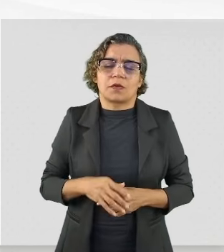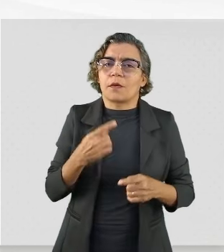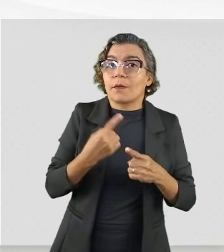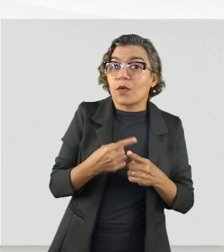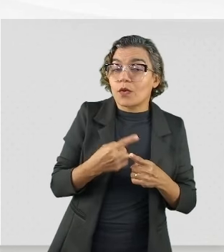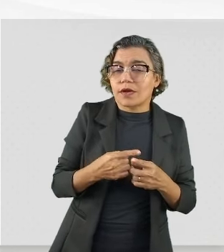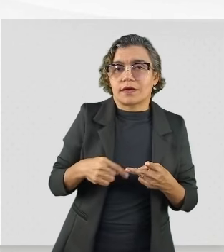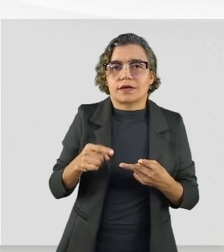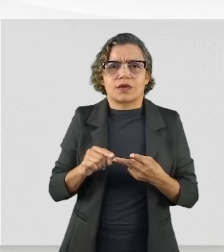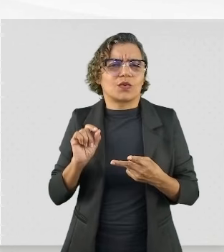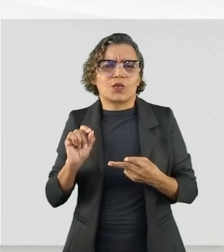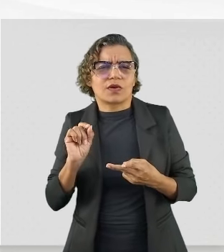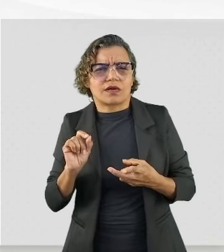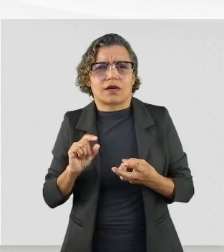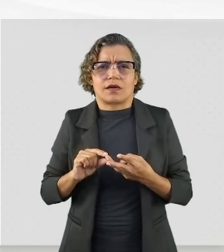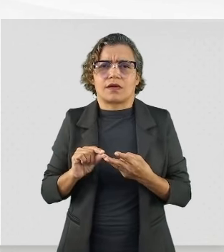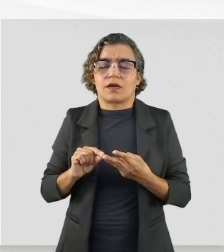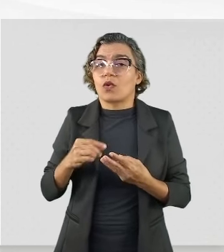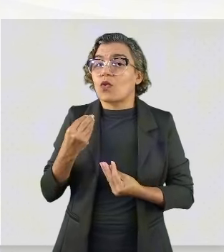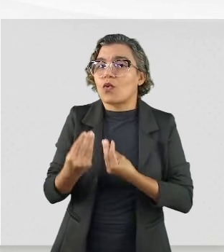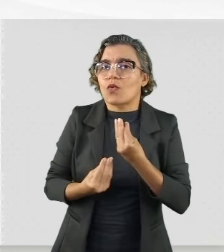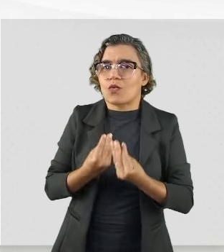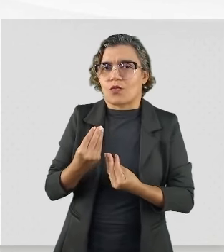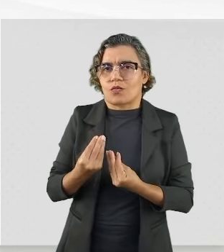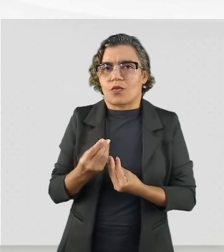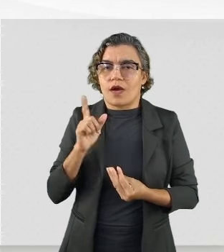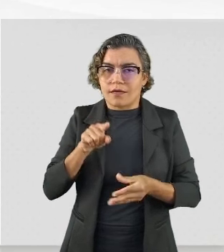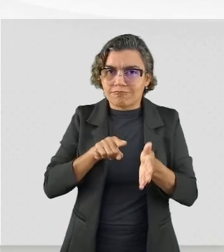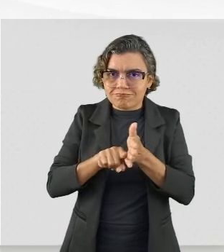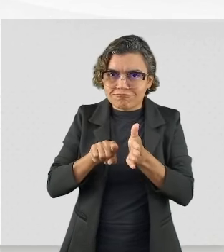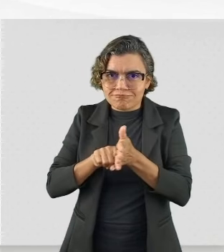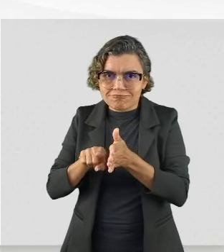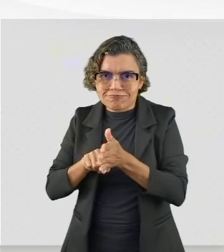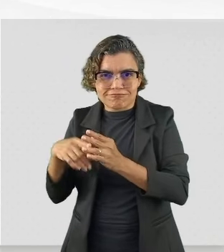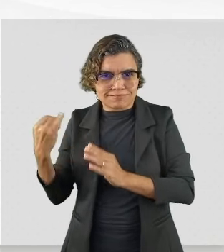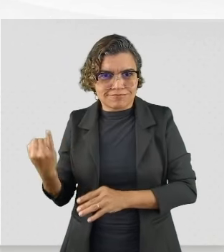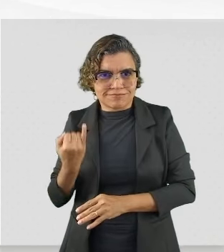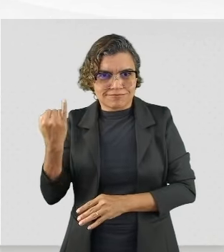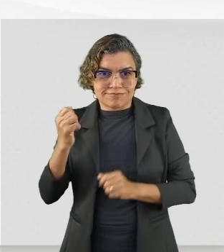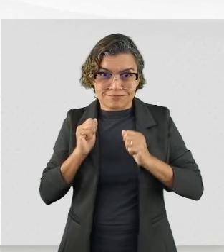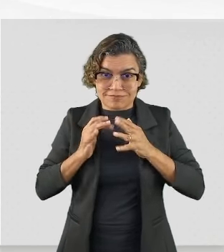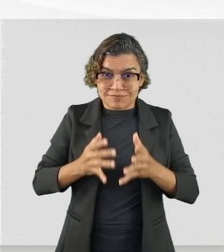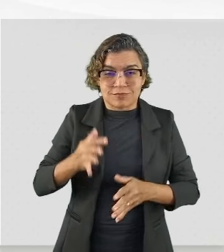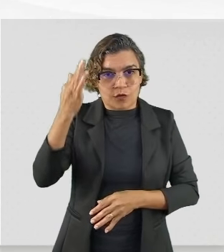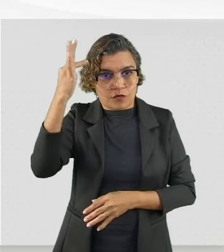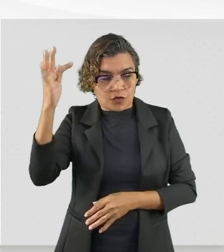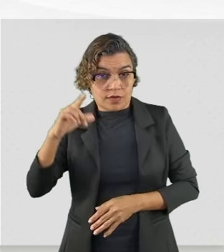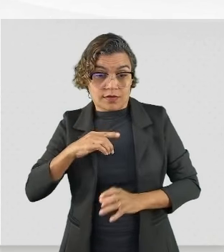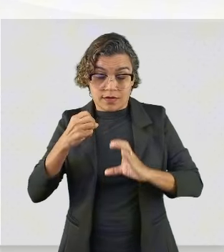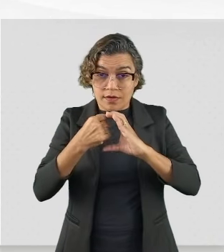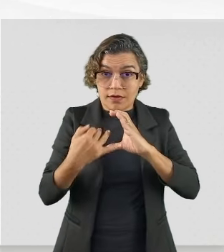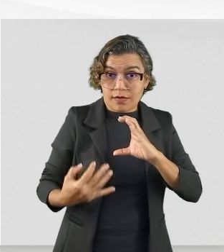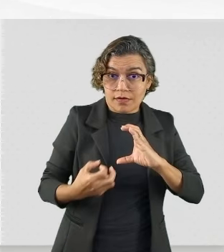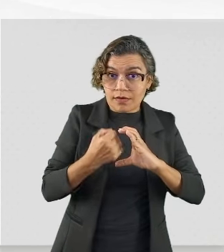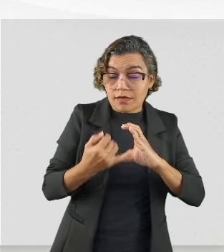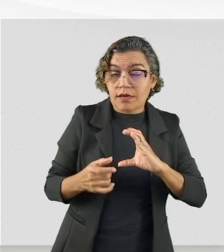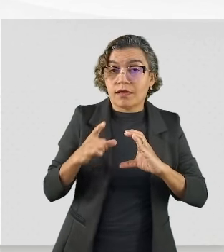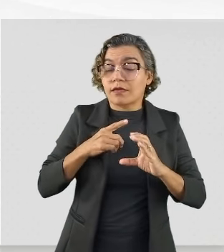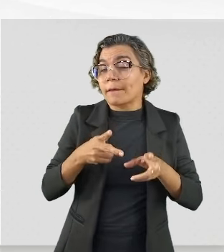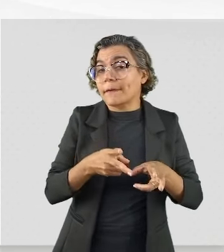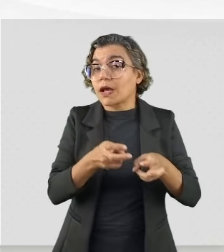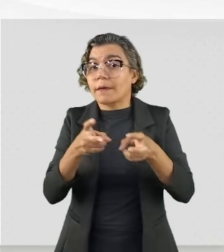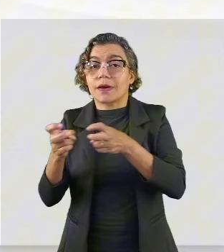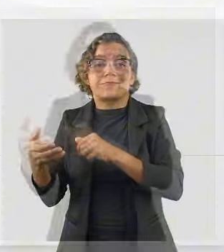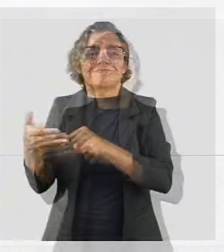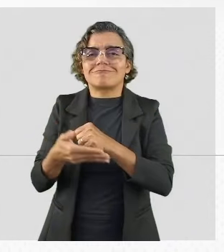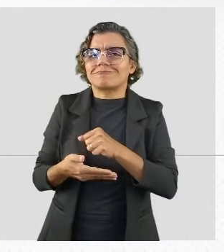é, como é. Essas são as indagações fundamentais da atitude filosófica. E essas características a gente vai identificar em